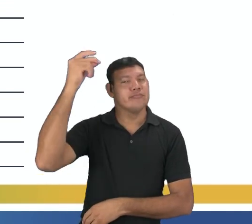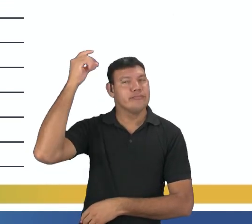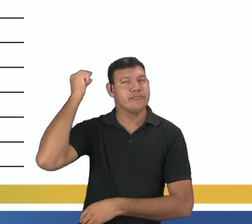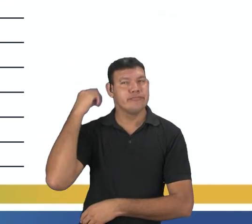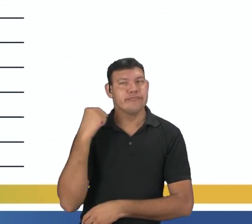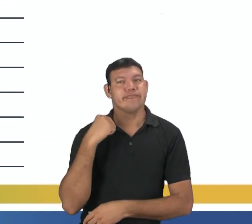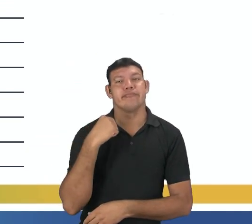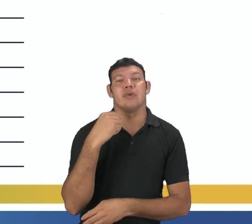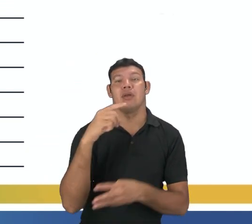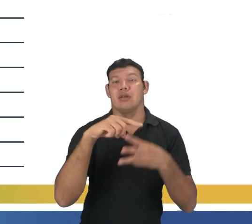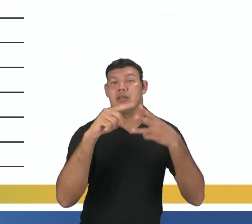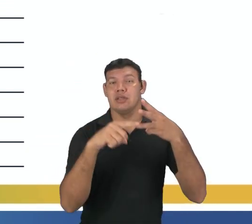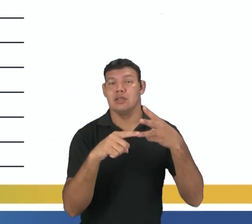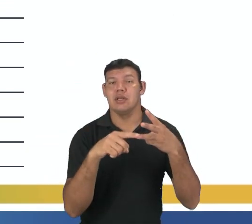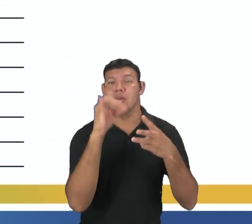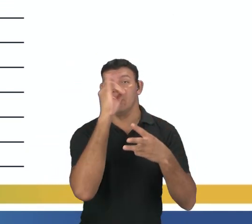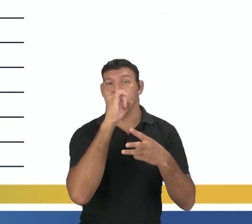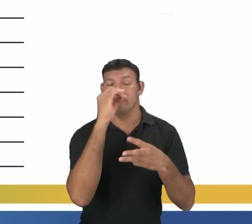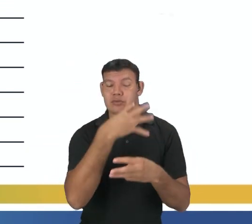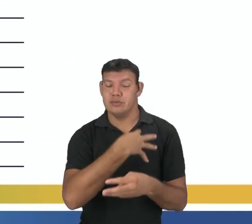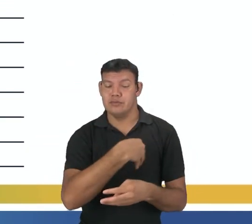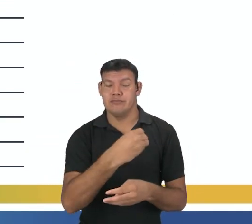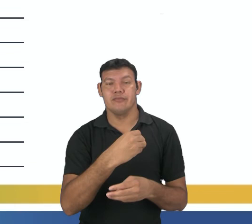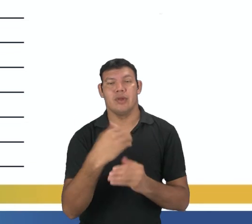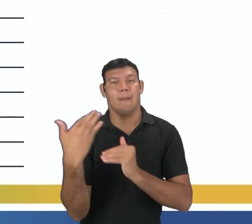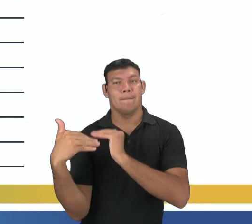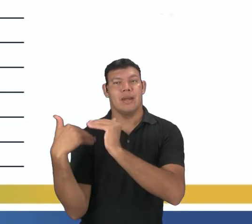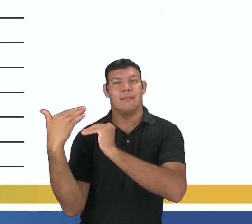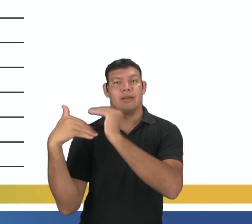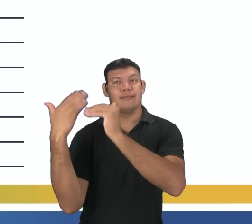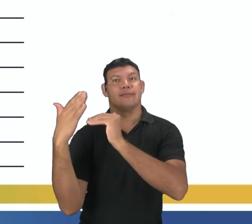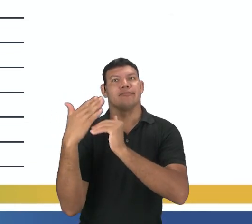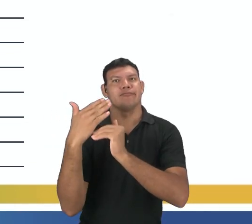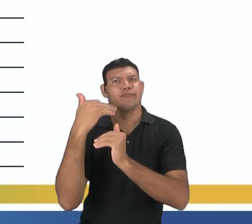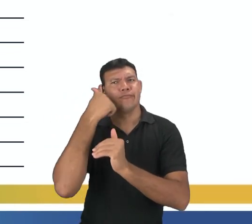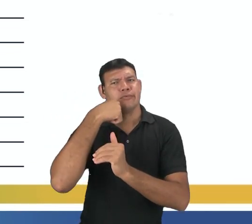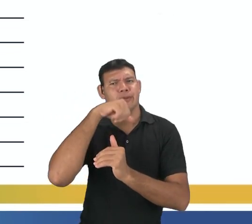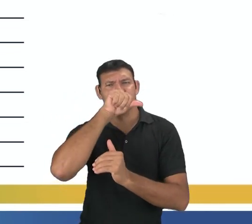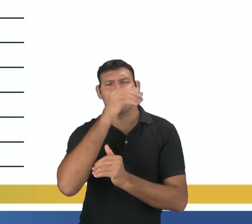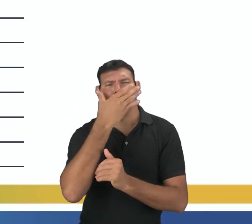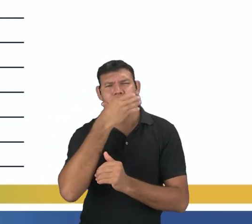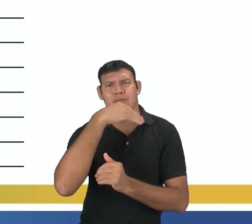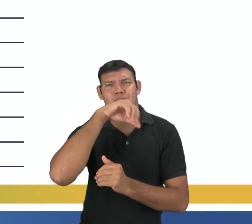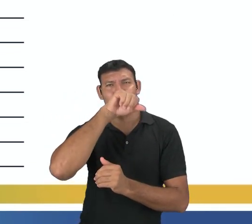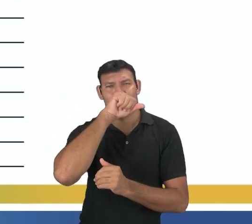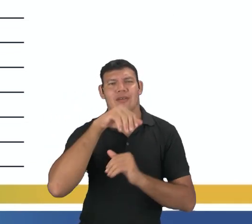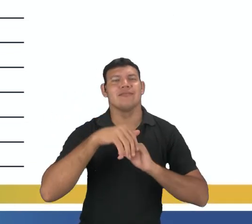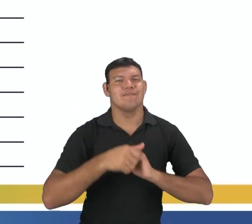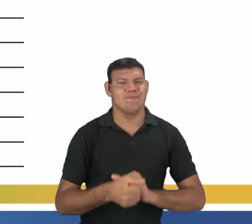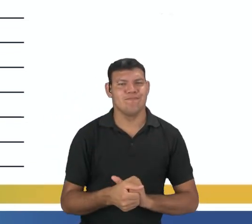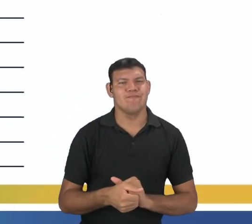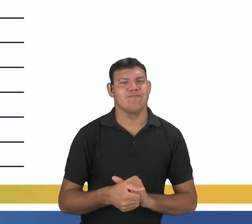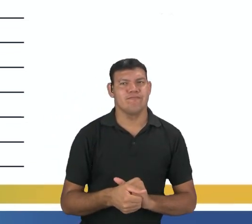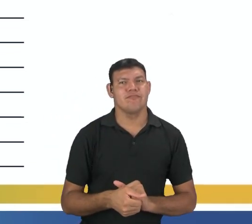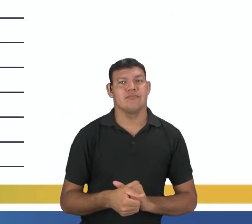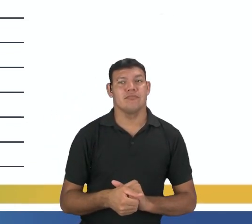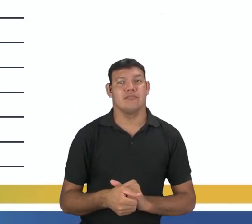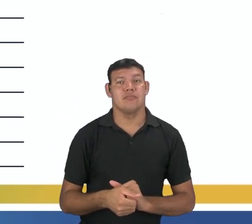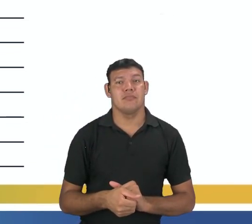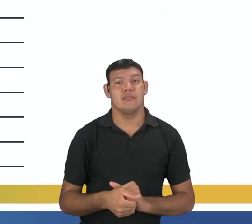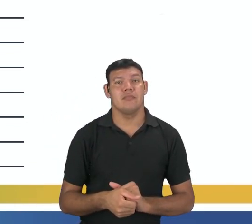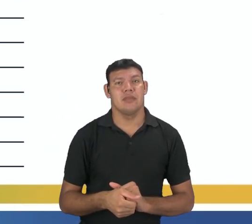de porquinhos que tinha 3 filhos. Os porquinhos foram crescendo e os pais notavam que estavam muito